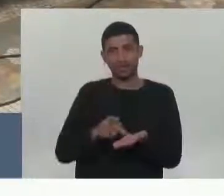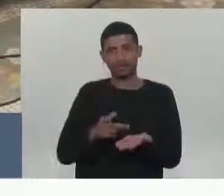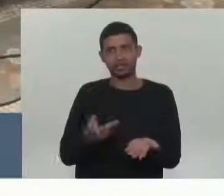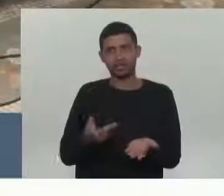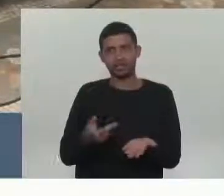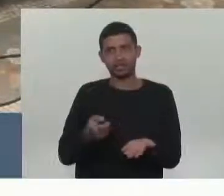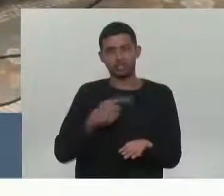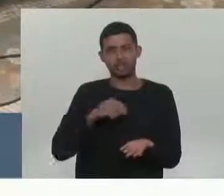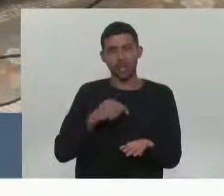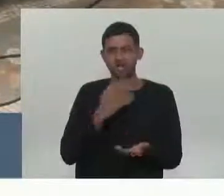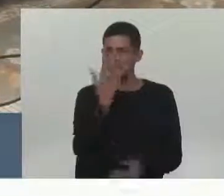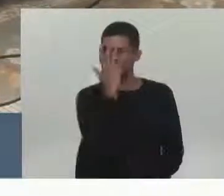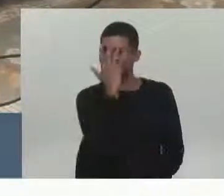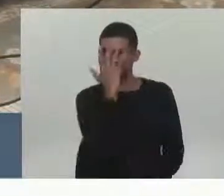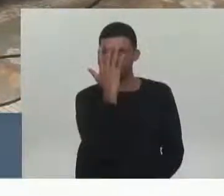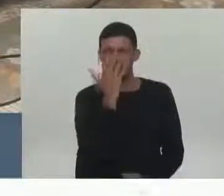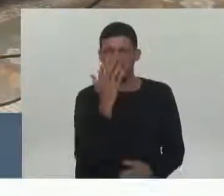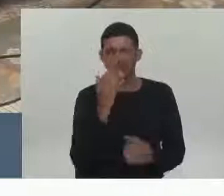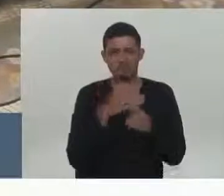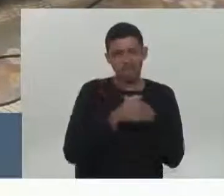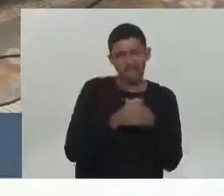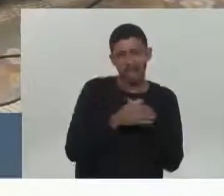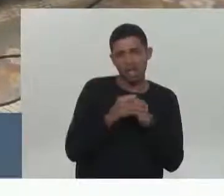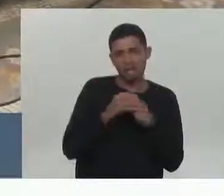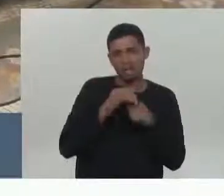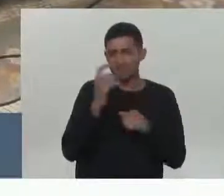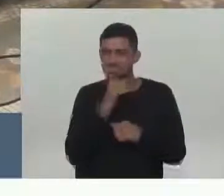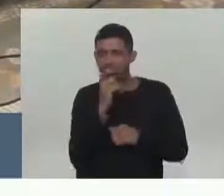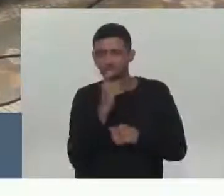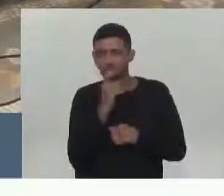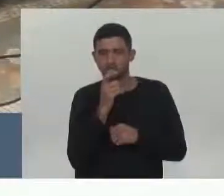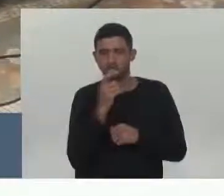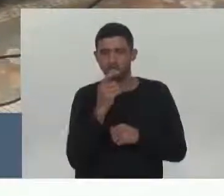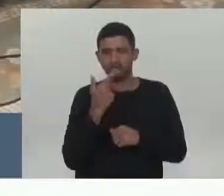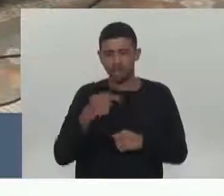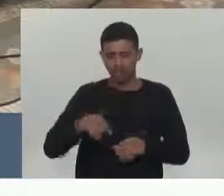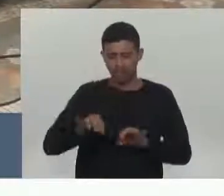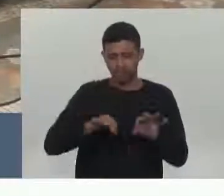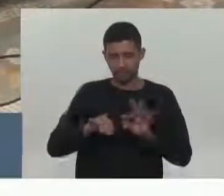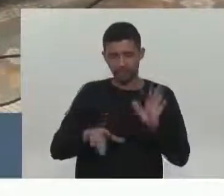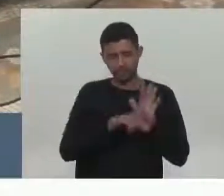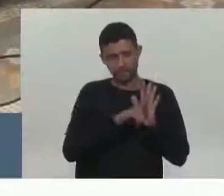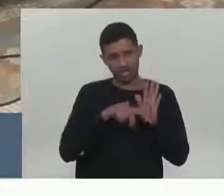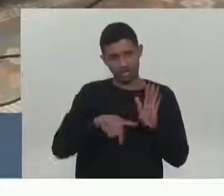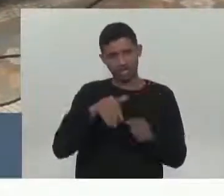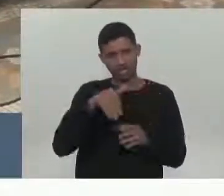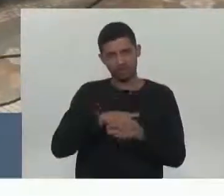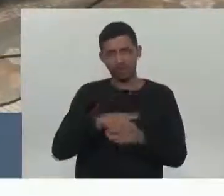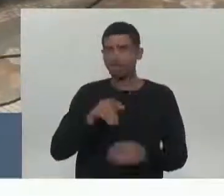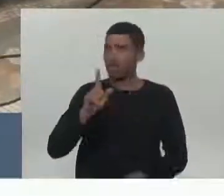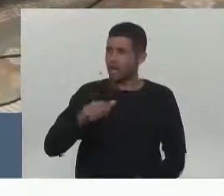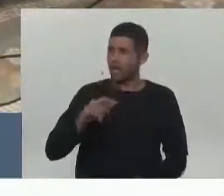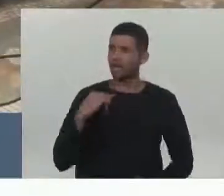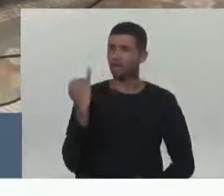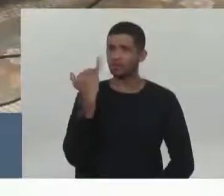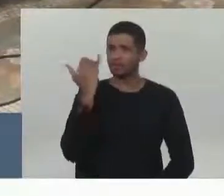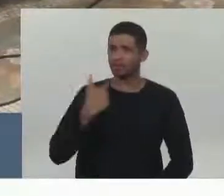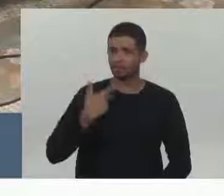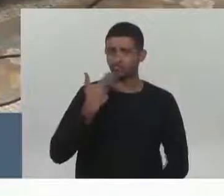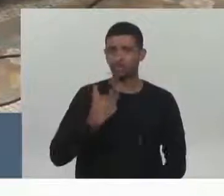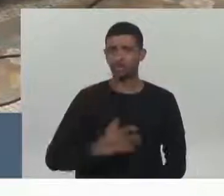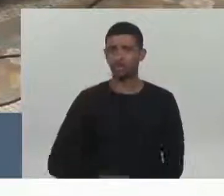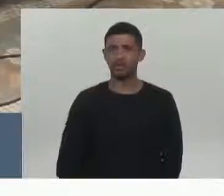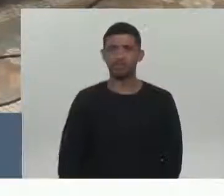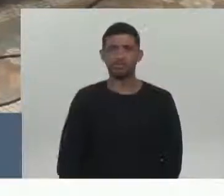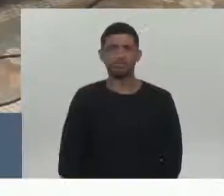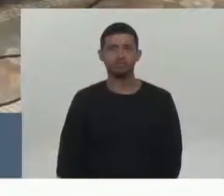para mascarar o que é os projetos de leis que aqui nessa casa são votados. É importante que a gente traga isso.